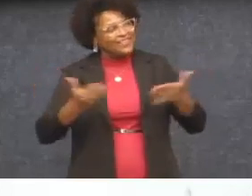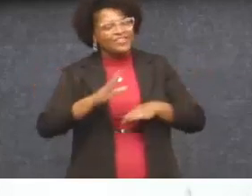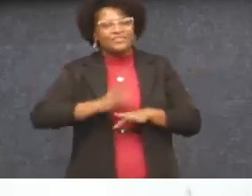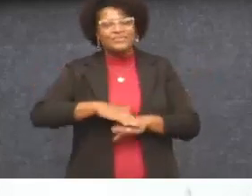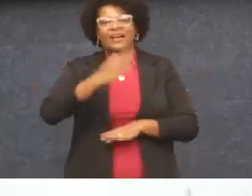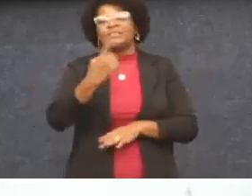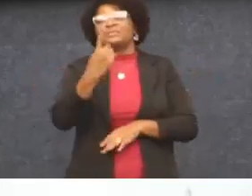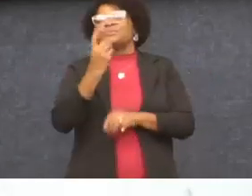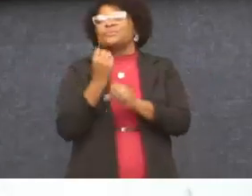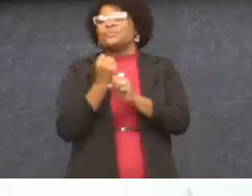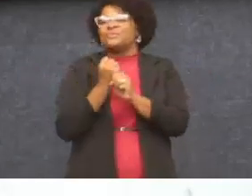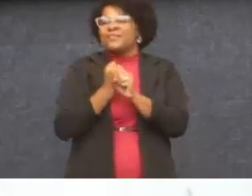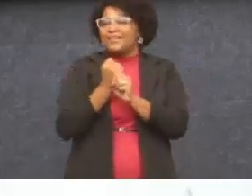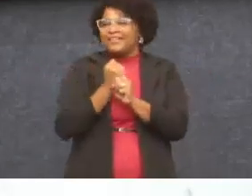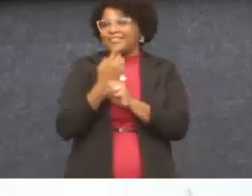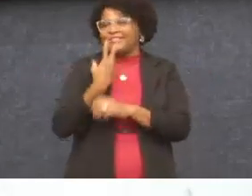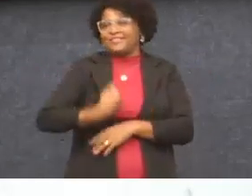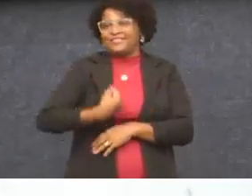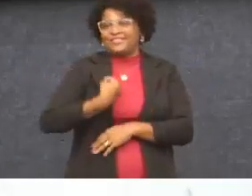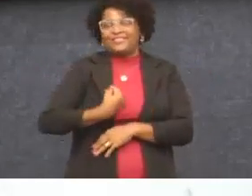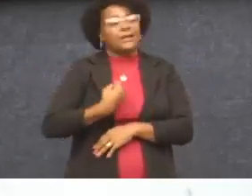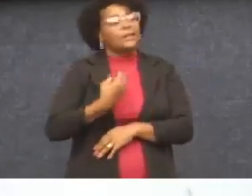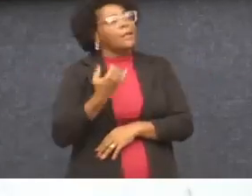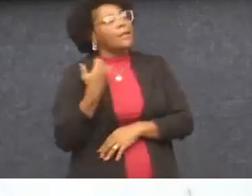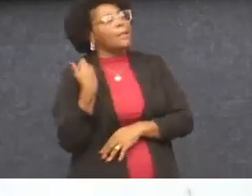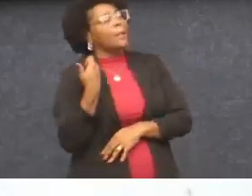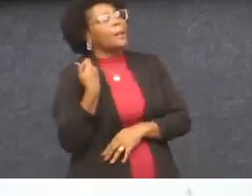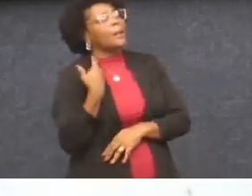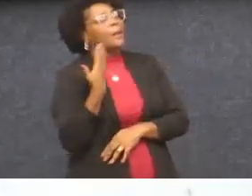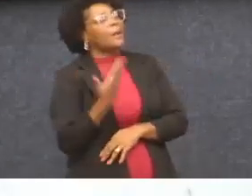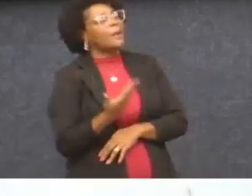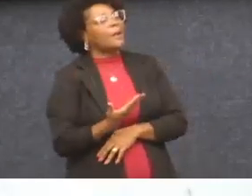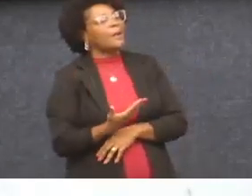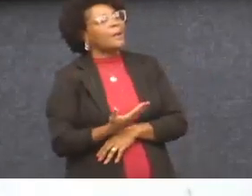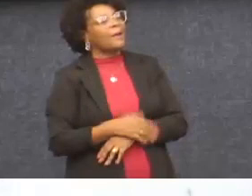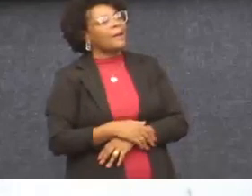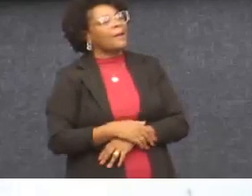mais um ano de vida. Quantos aninhos, Bruno?